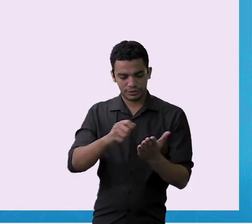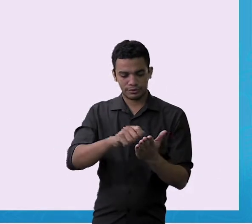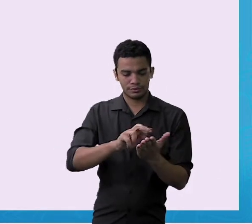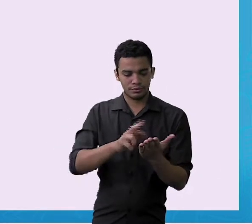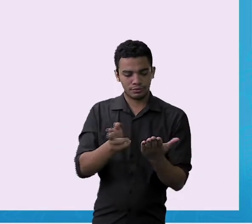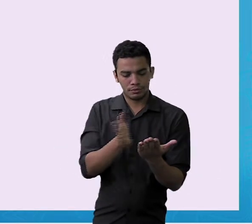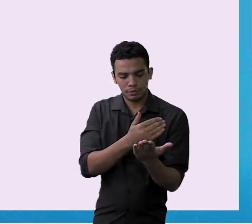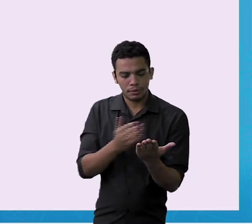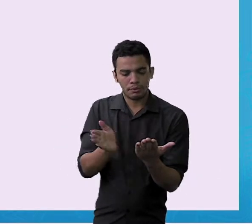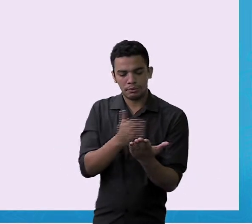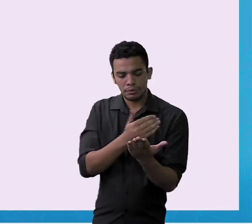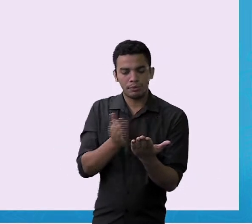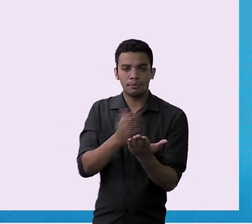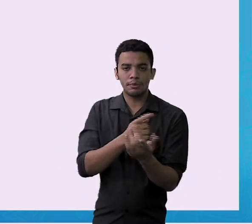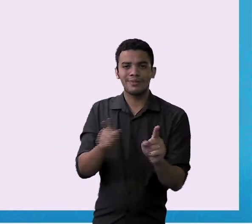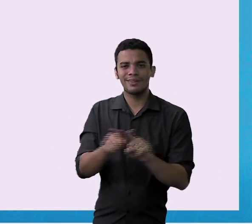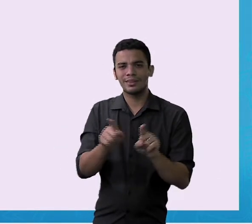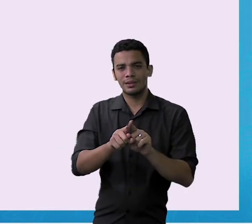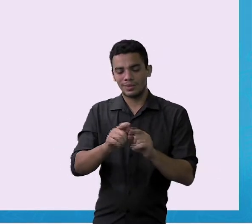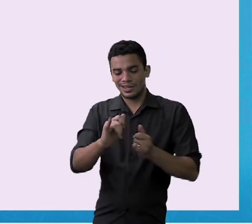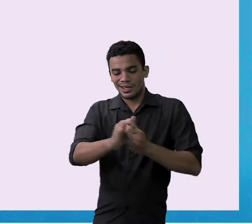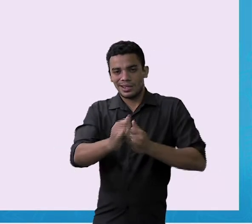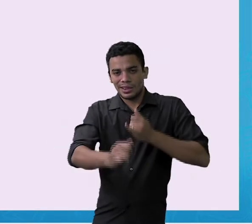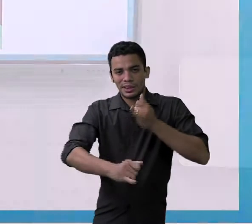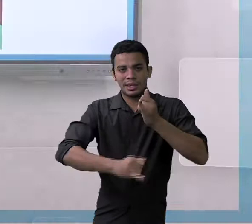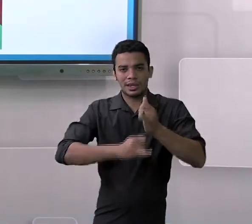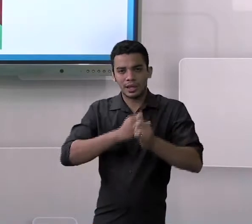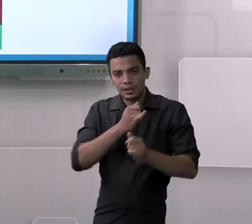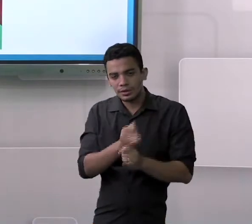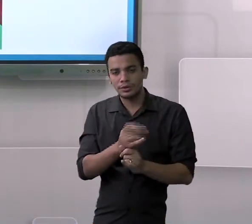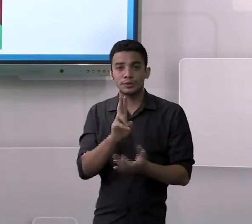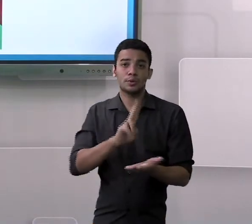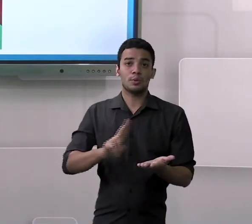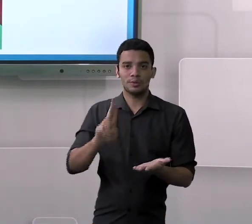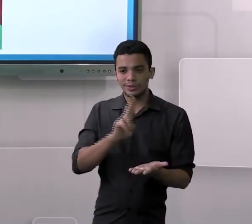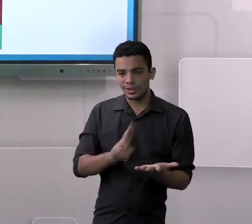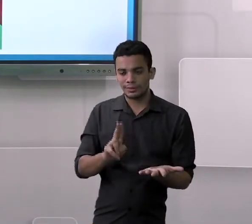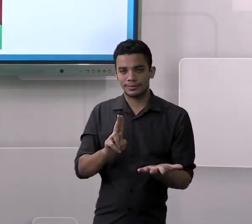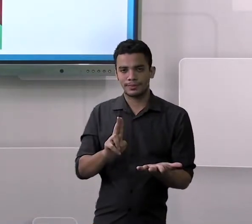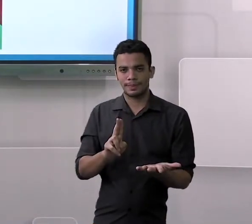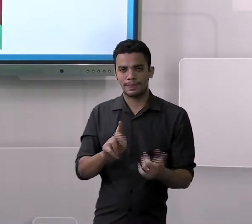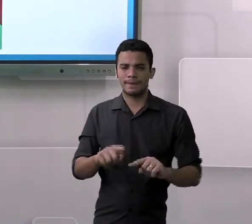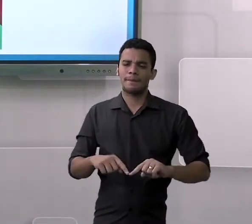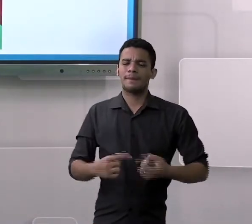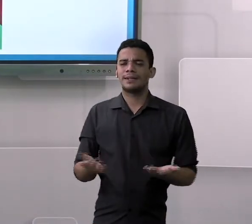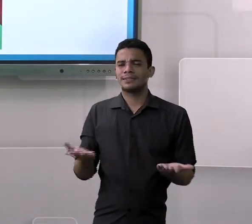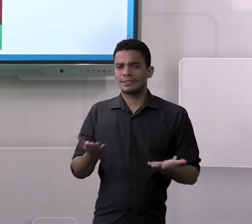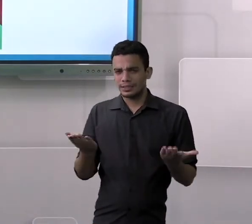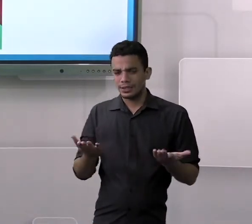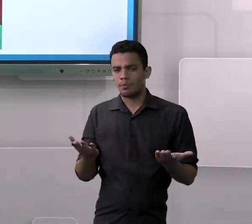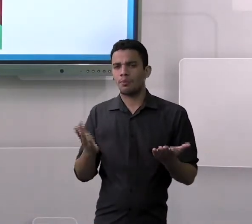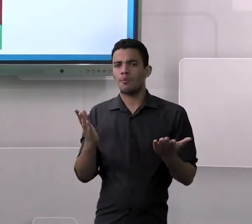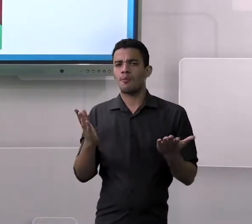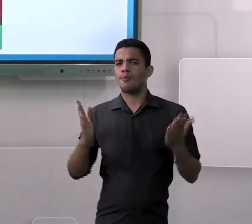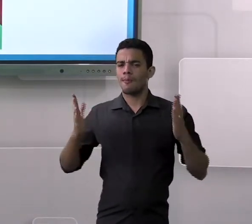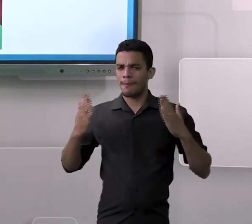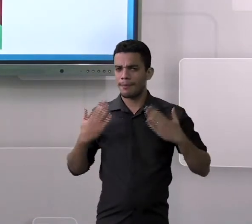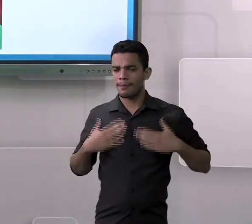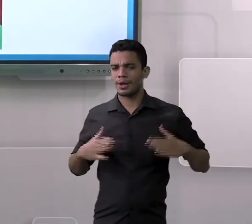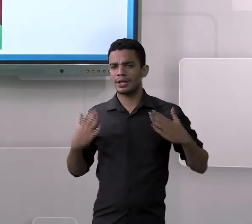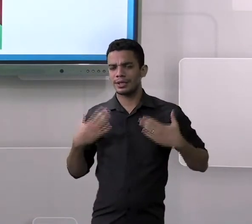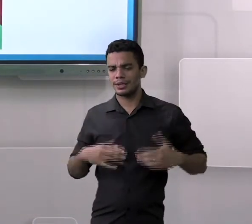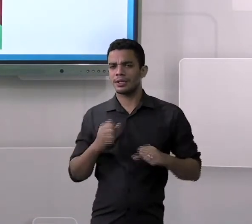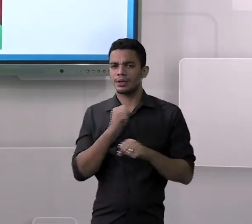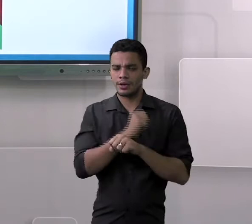Vamos parar por aqui na nossa leitura do texto e vamos conversar um pouquinho sobre essa informação que